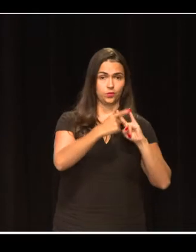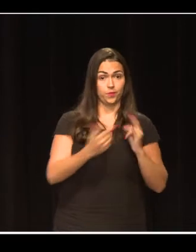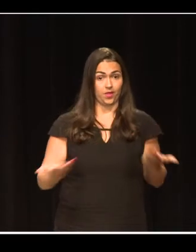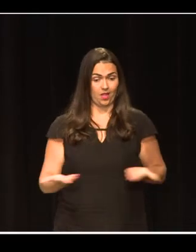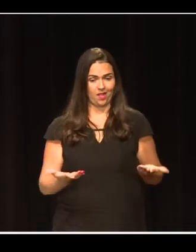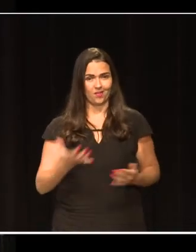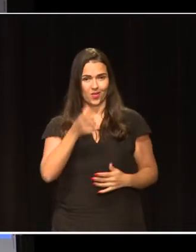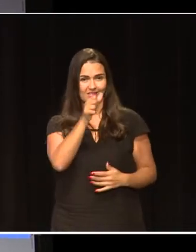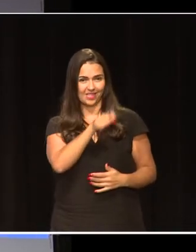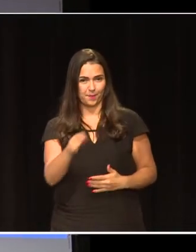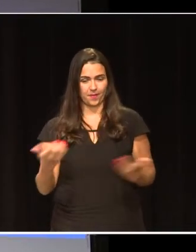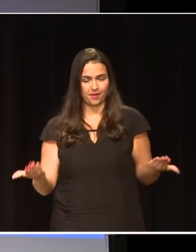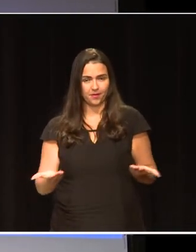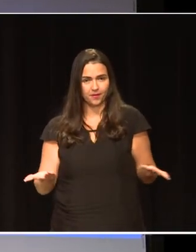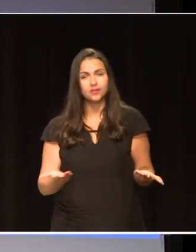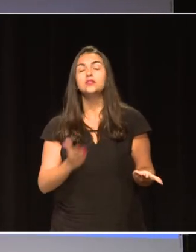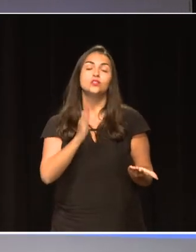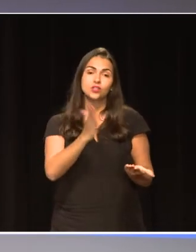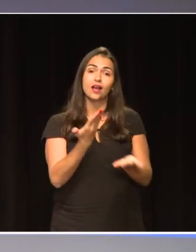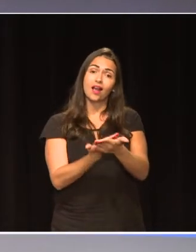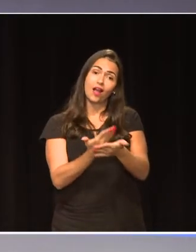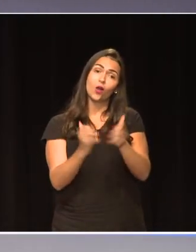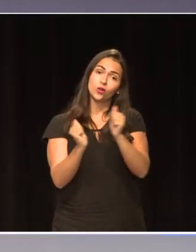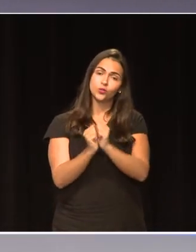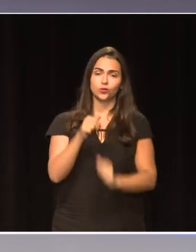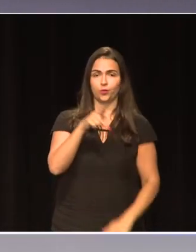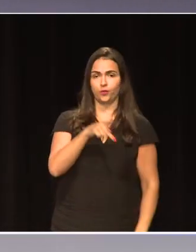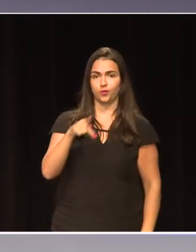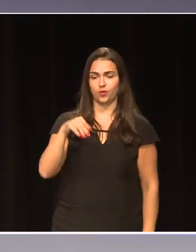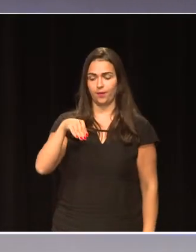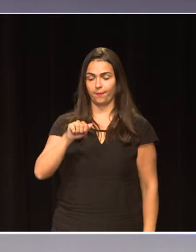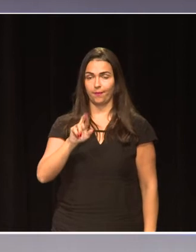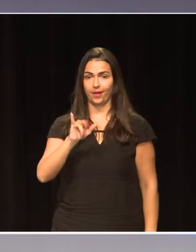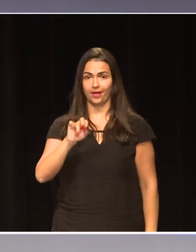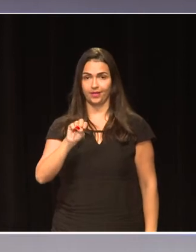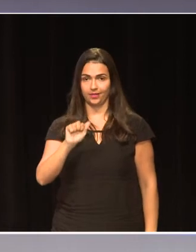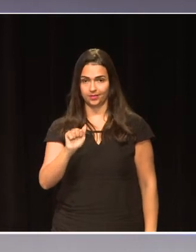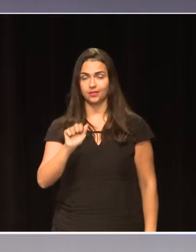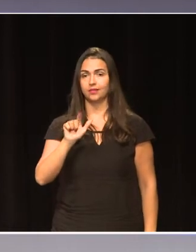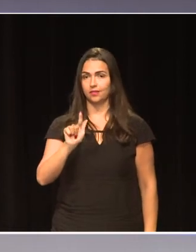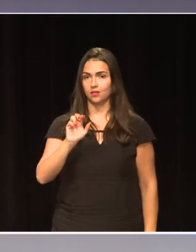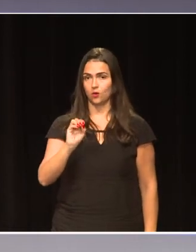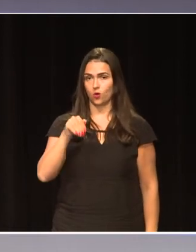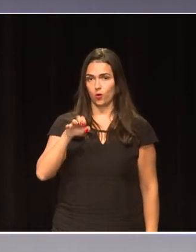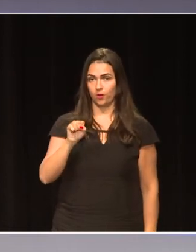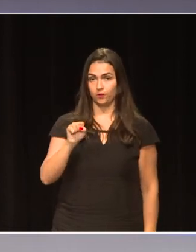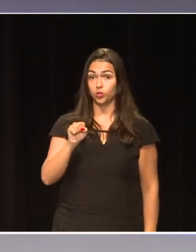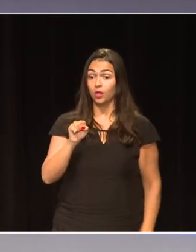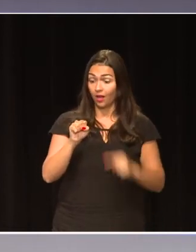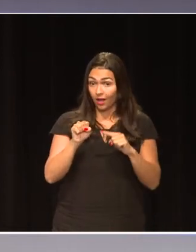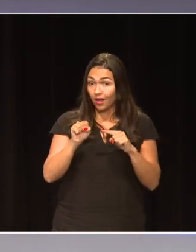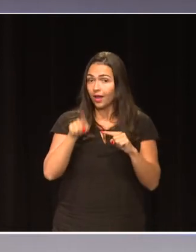gente deu aula junto com a professora Marisa Gomes, numa disciplina de lá, com o intuito de, no final,